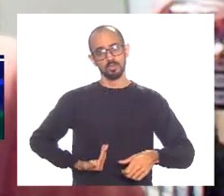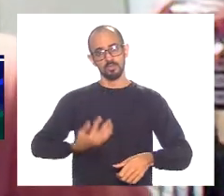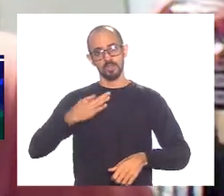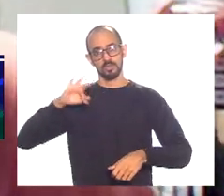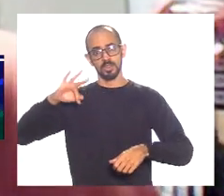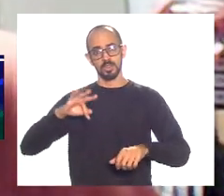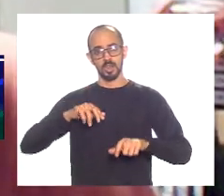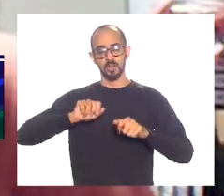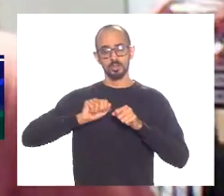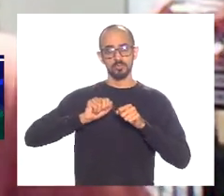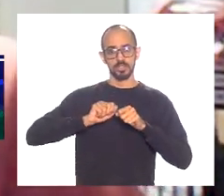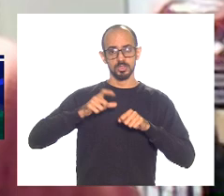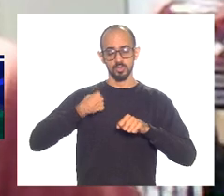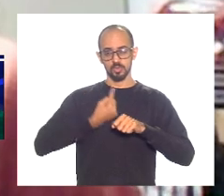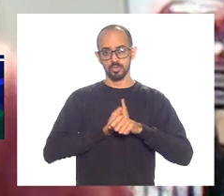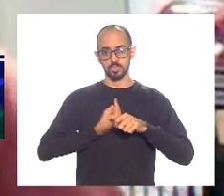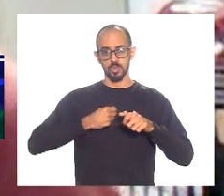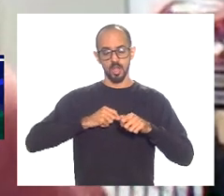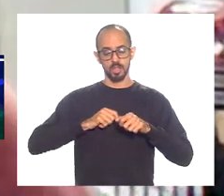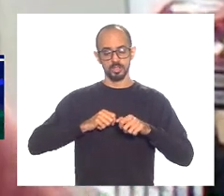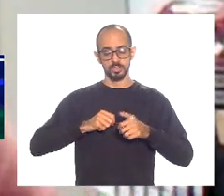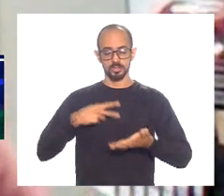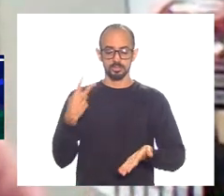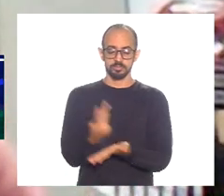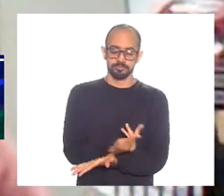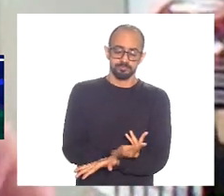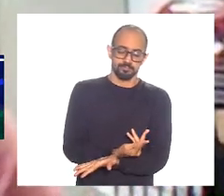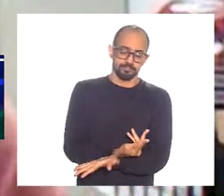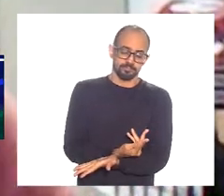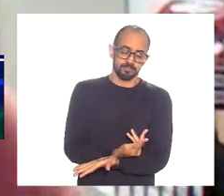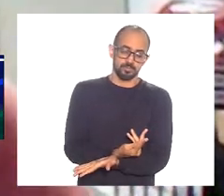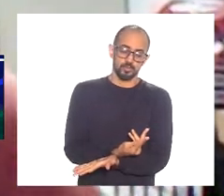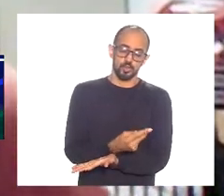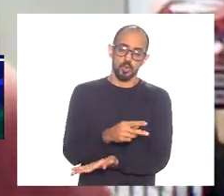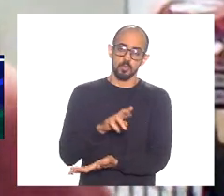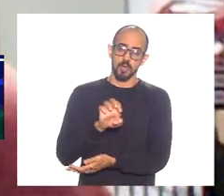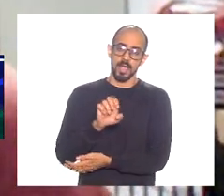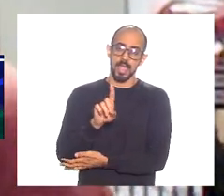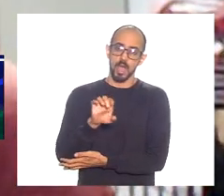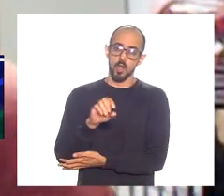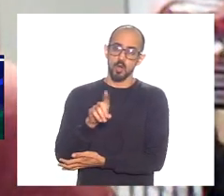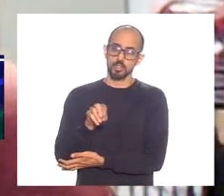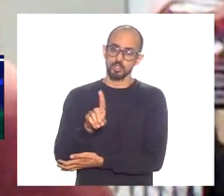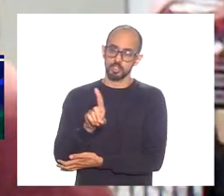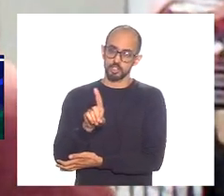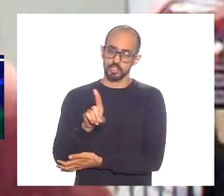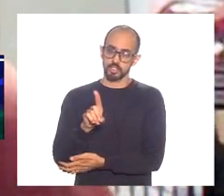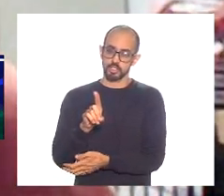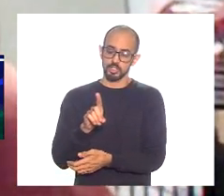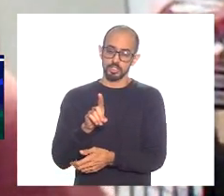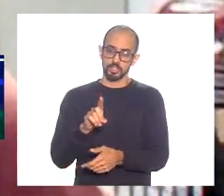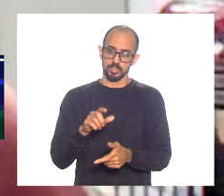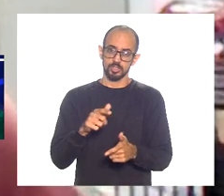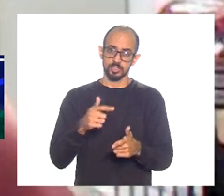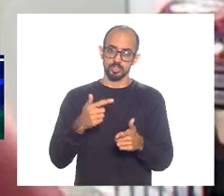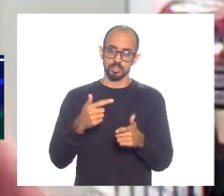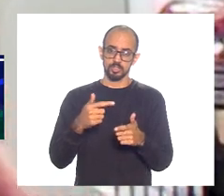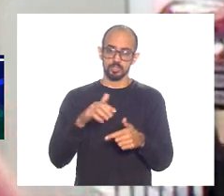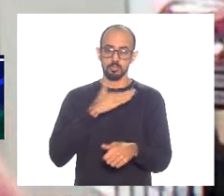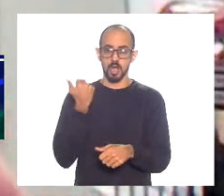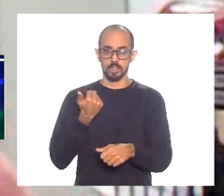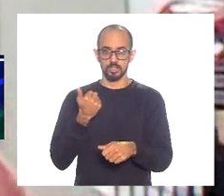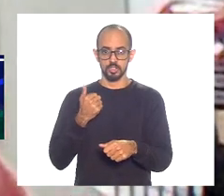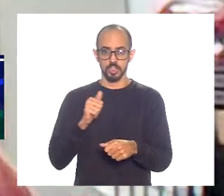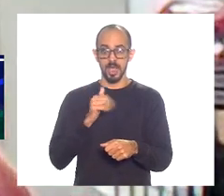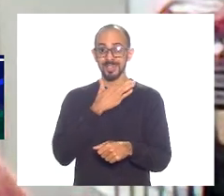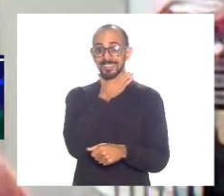fazendo conviver com recordes no número de mortes. Nós já sabemos que, antes da crise da falta de oxigênio no Amazonas, o